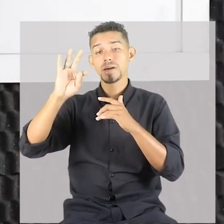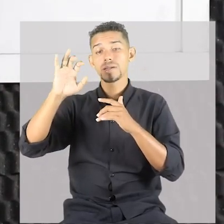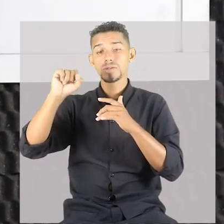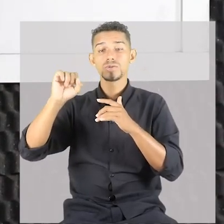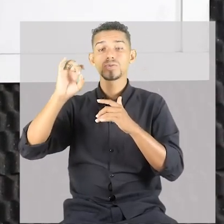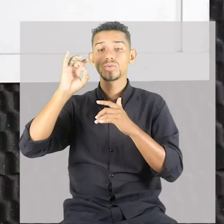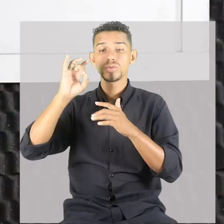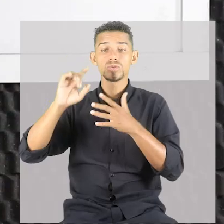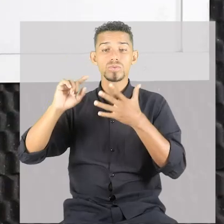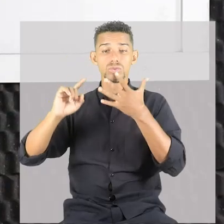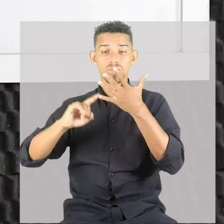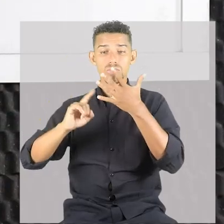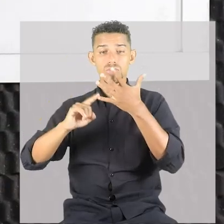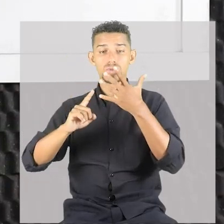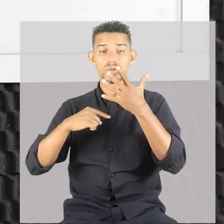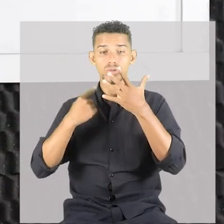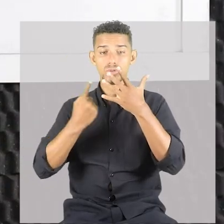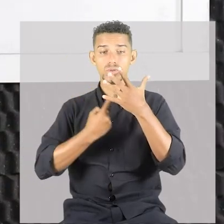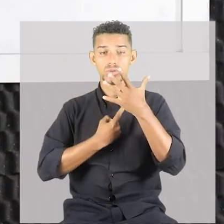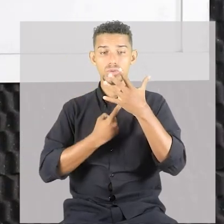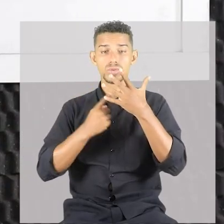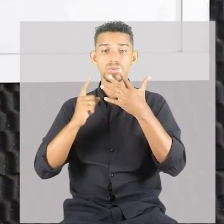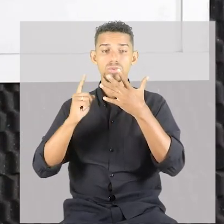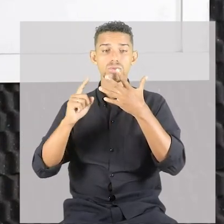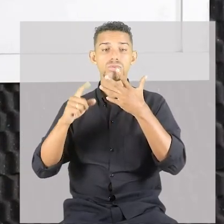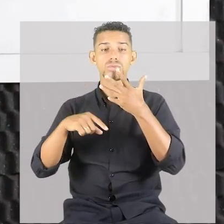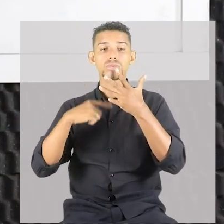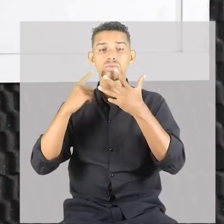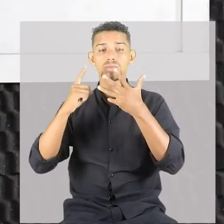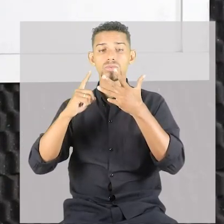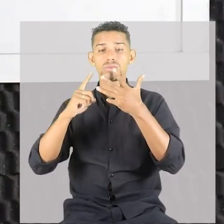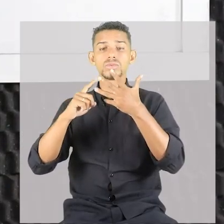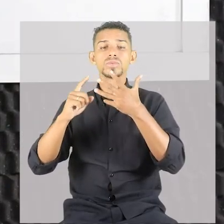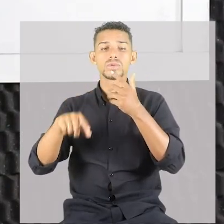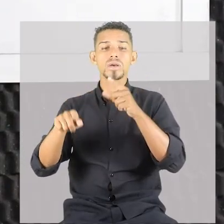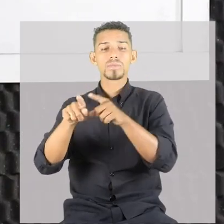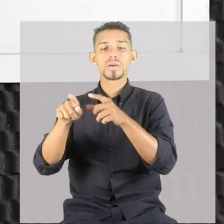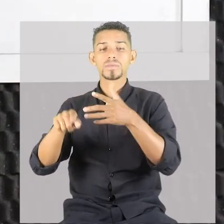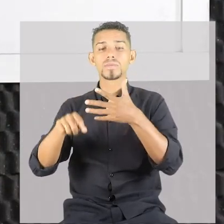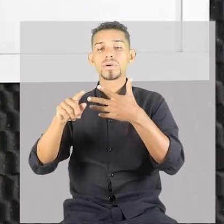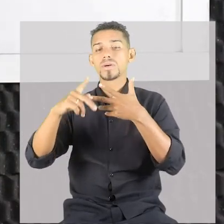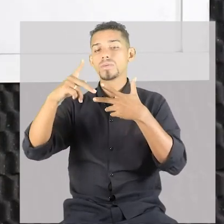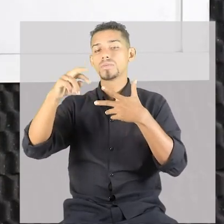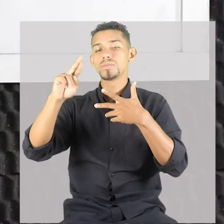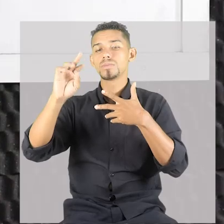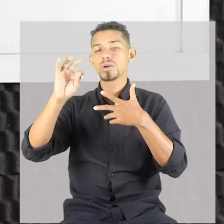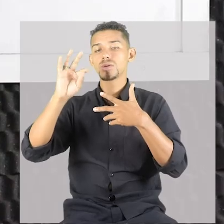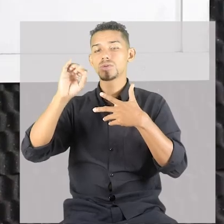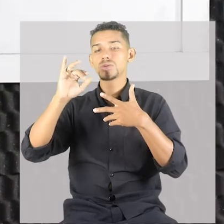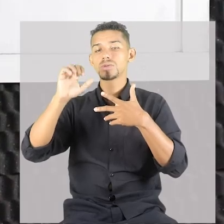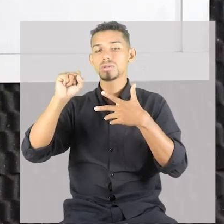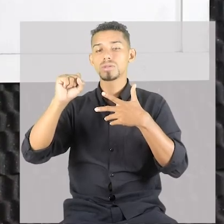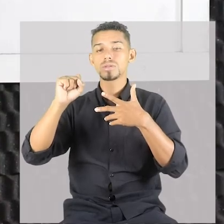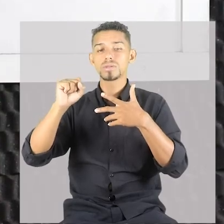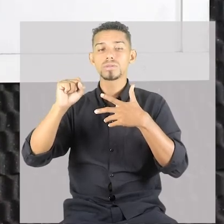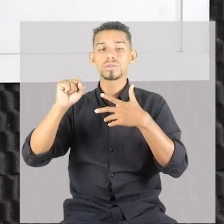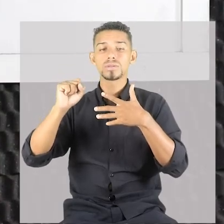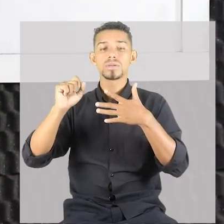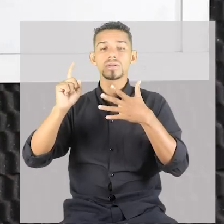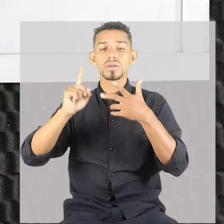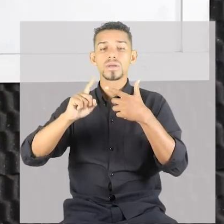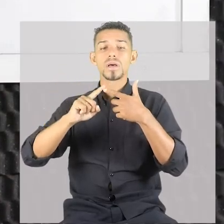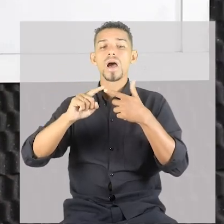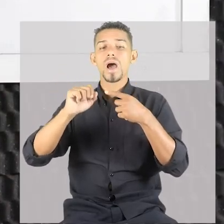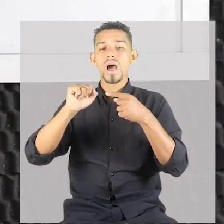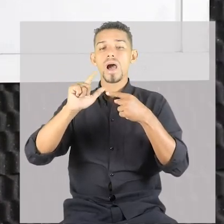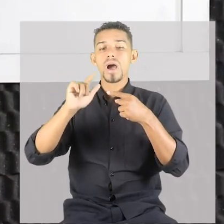ó, em nós, tá certo? E vai colocar aqui também, ó, nos protozoários, tá? As algas possuem parede